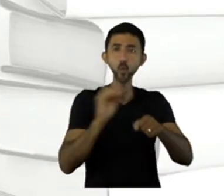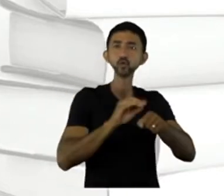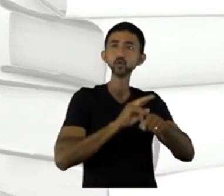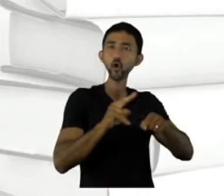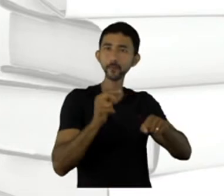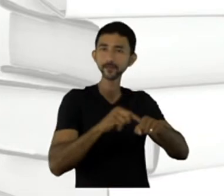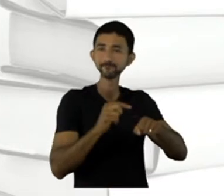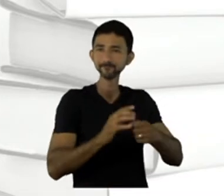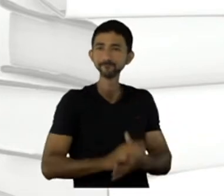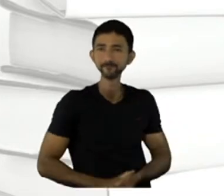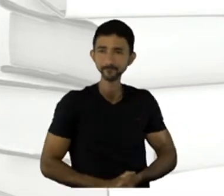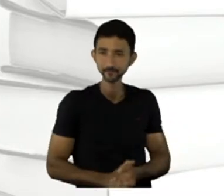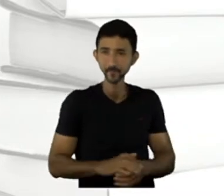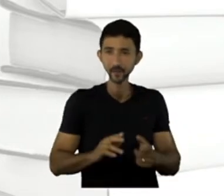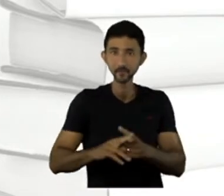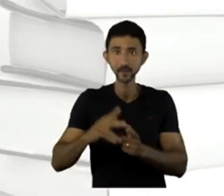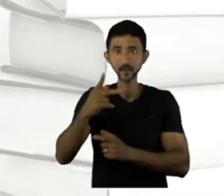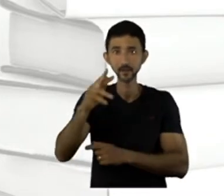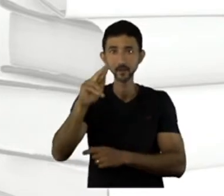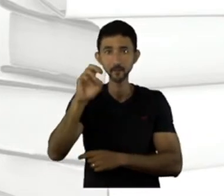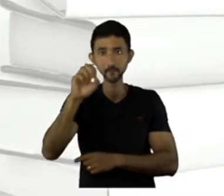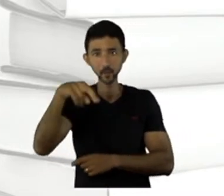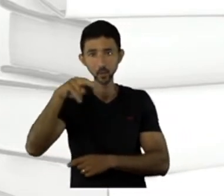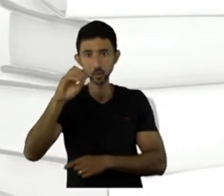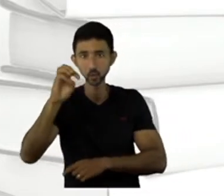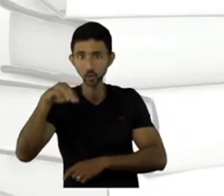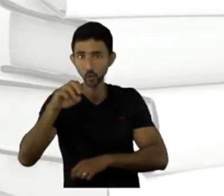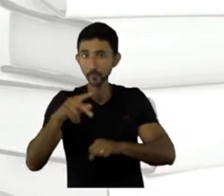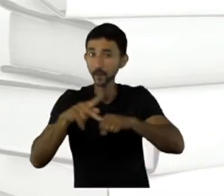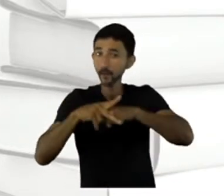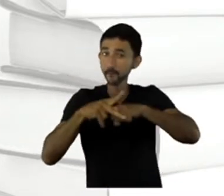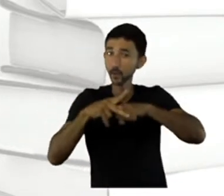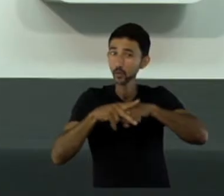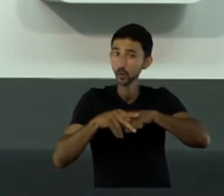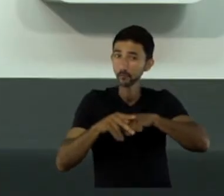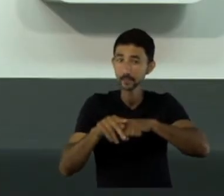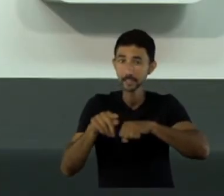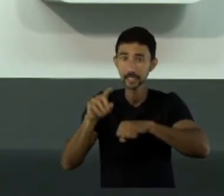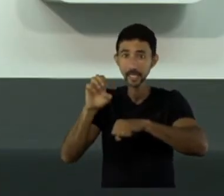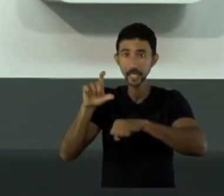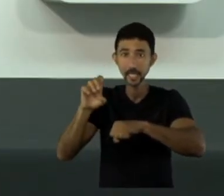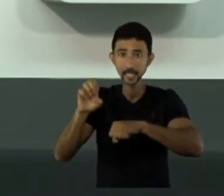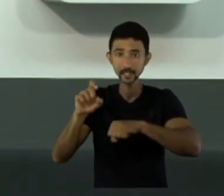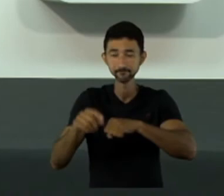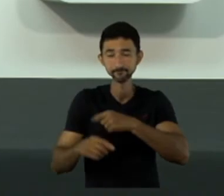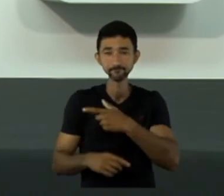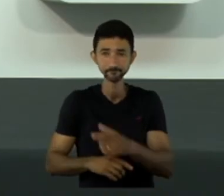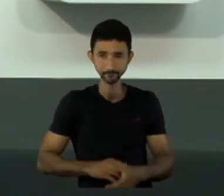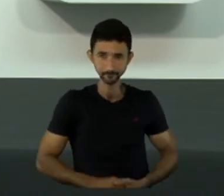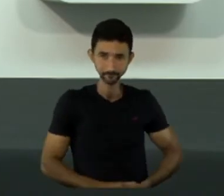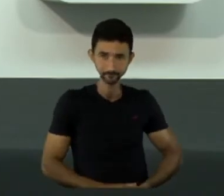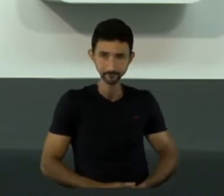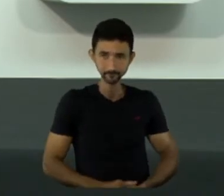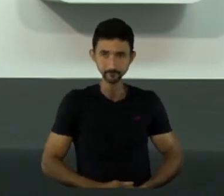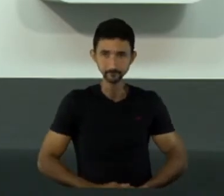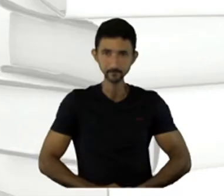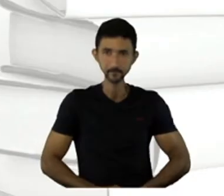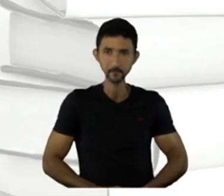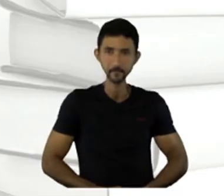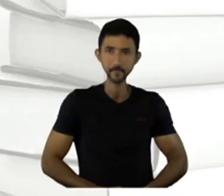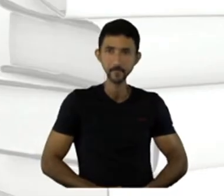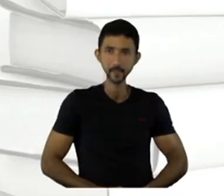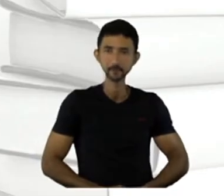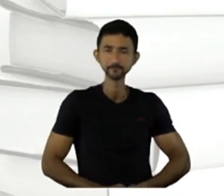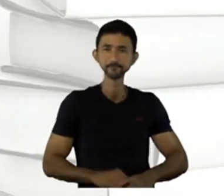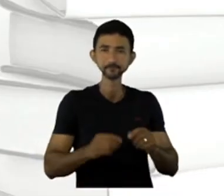temos aqui o ele, que é o pronome. Neste caso, ele está relacionado ao nome. Então, vamos lá aqui no mesmo